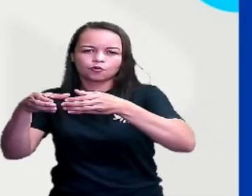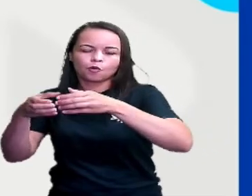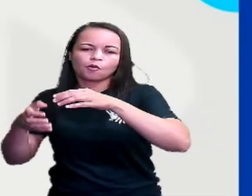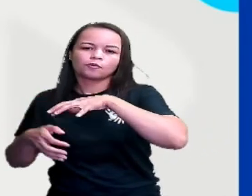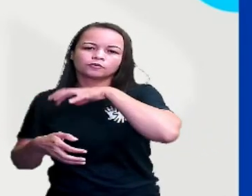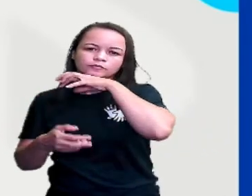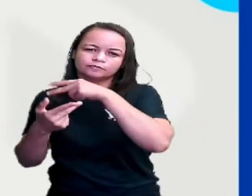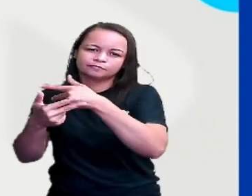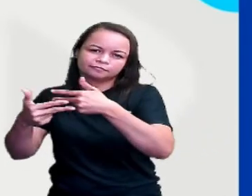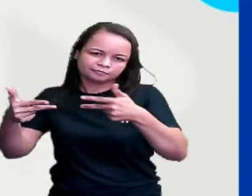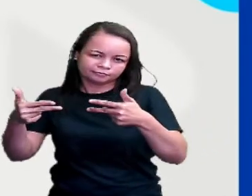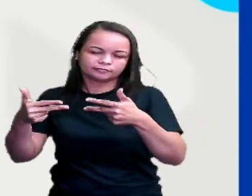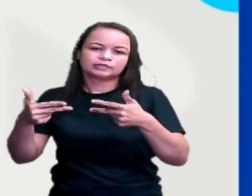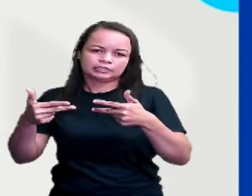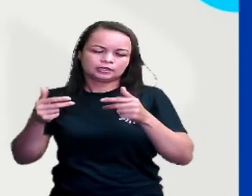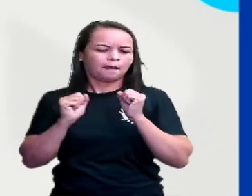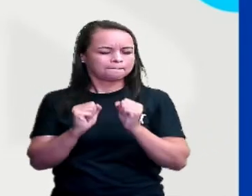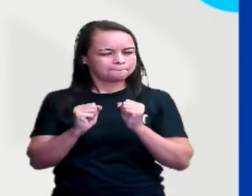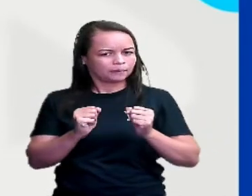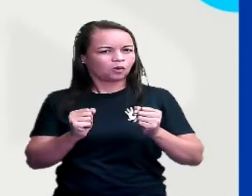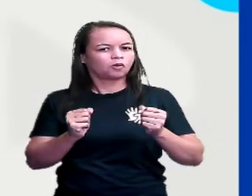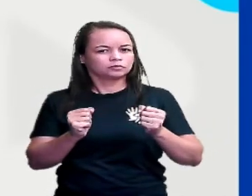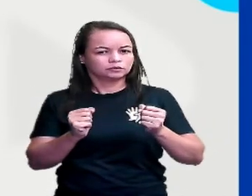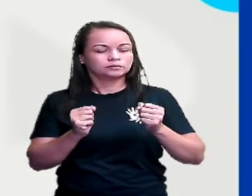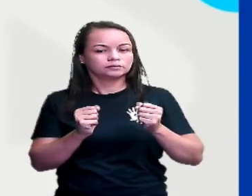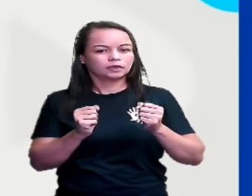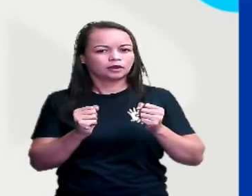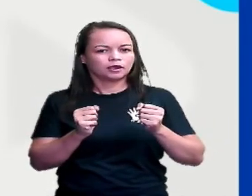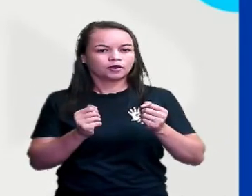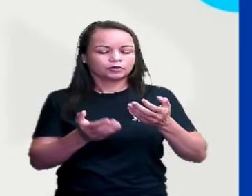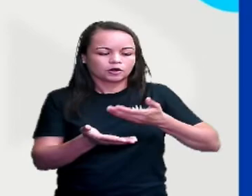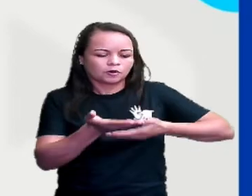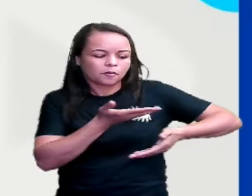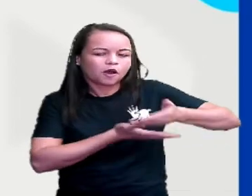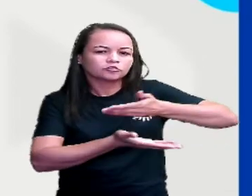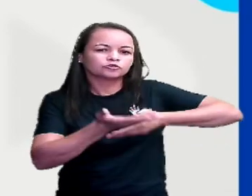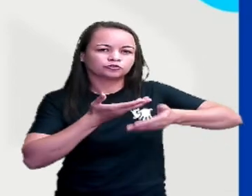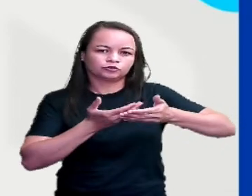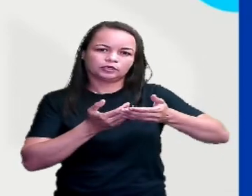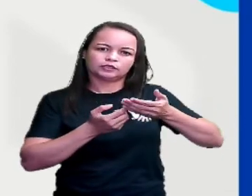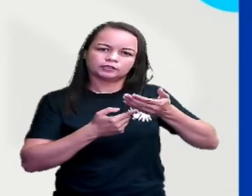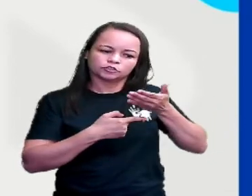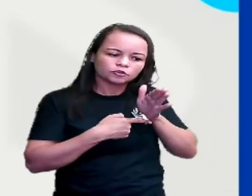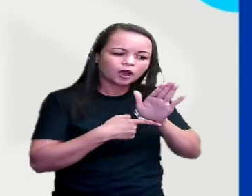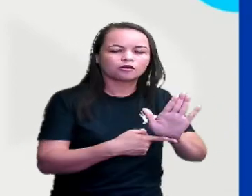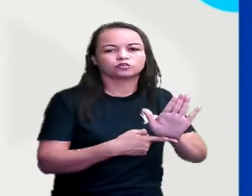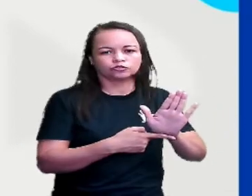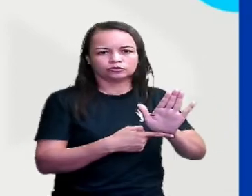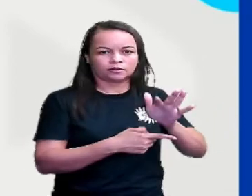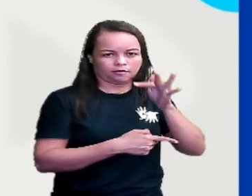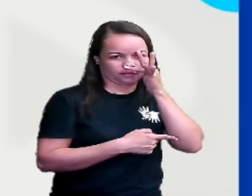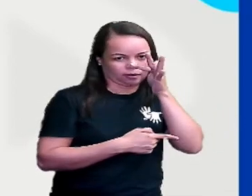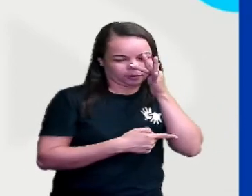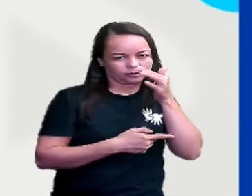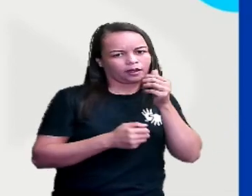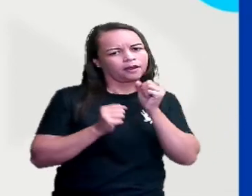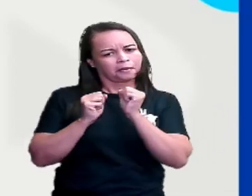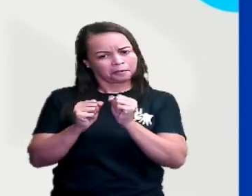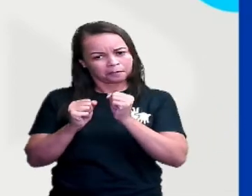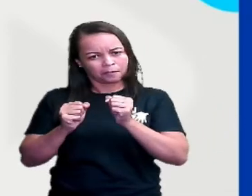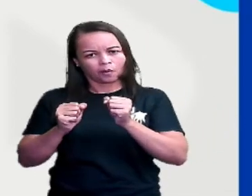essa interação pode ser uma interação que vá beneficiar essa plantinha, essa planta, e pode ser uma interação que